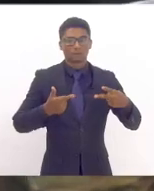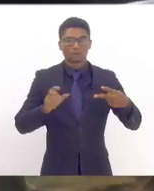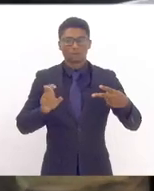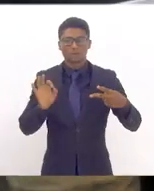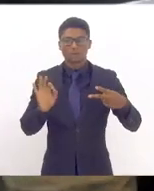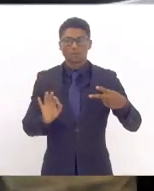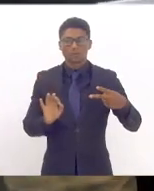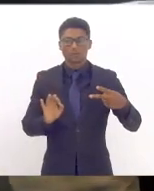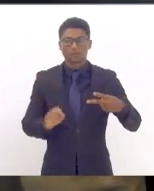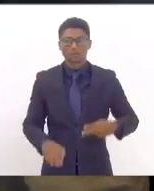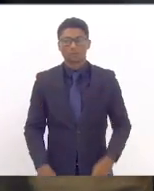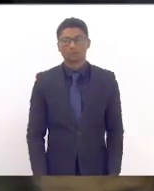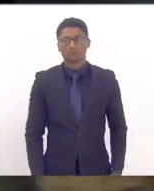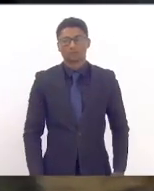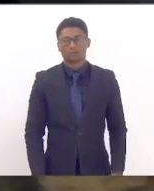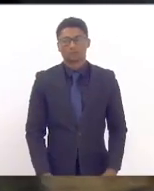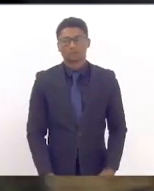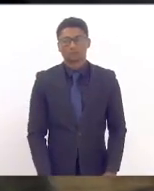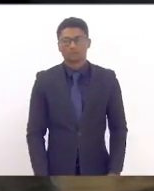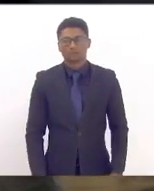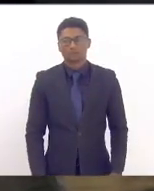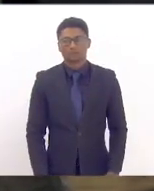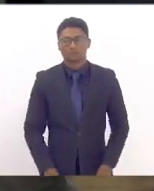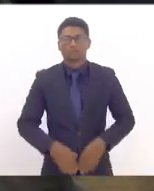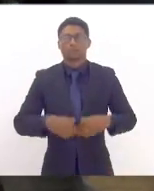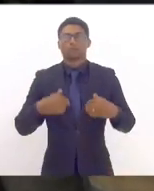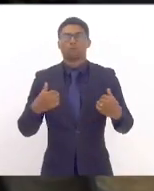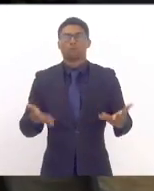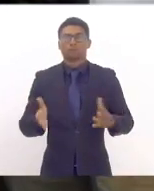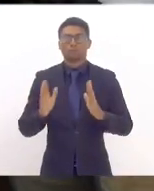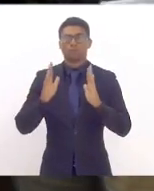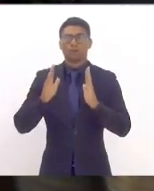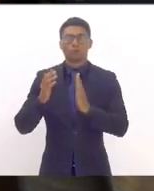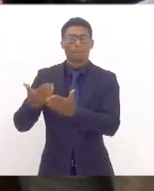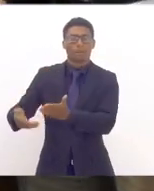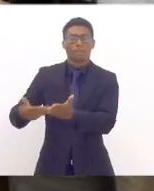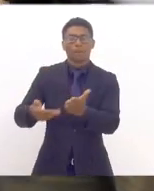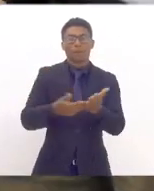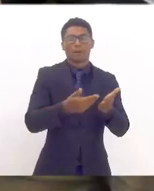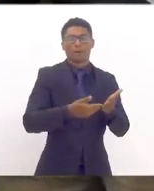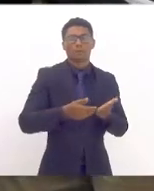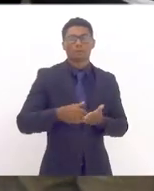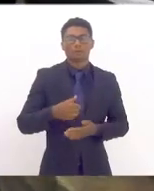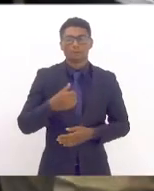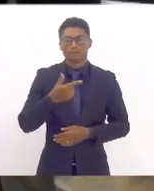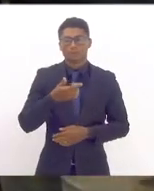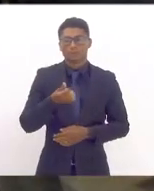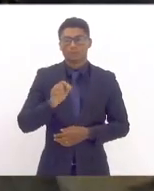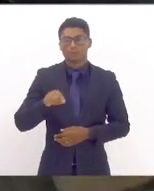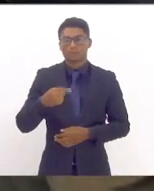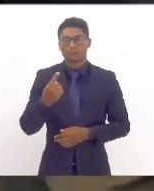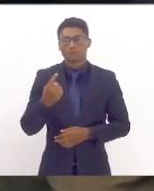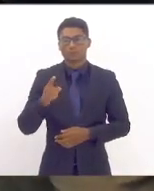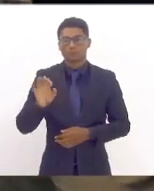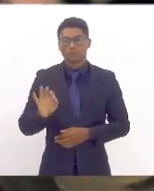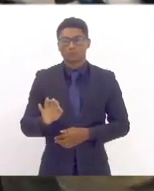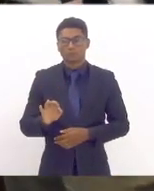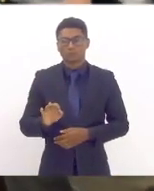cumpre de dizer que as perdas acumuladas no período foram de 26.1%